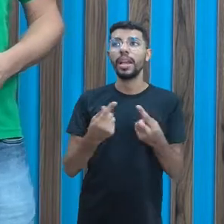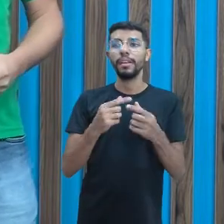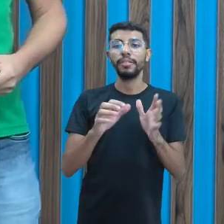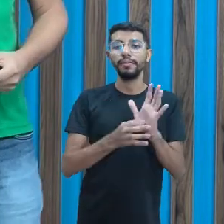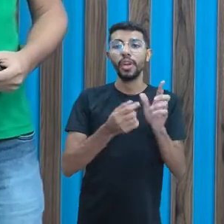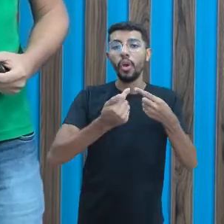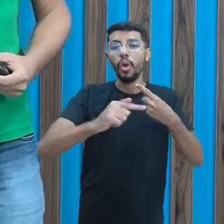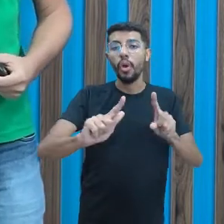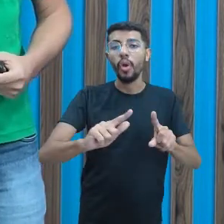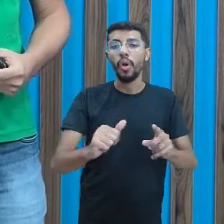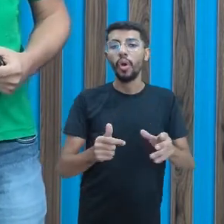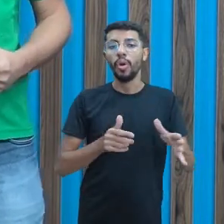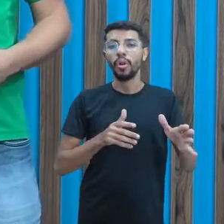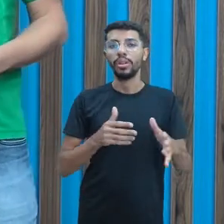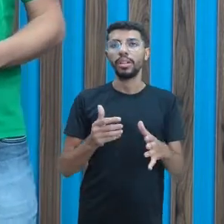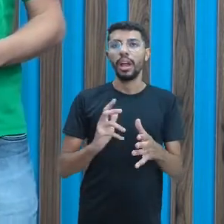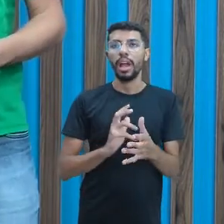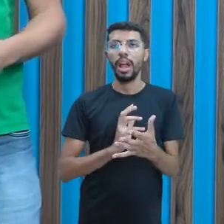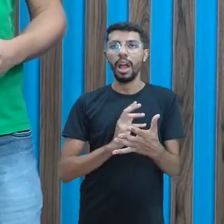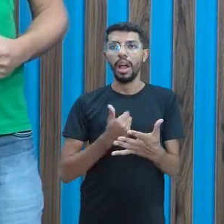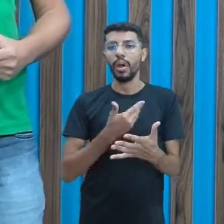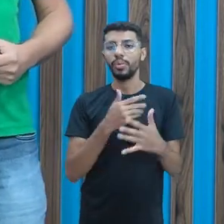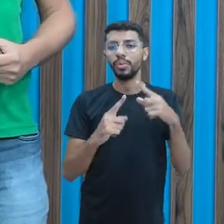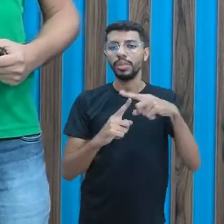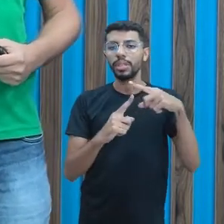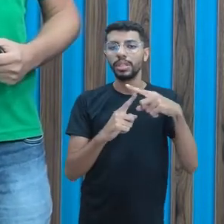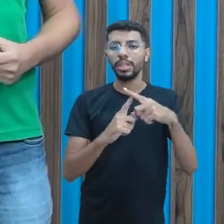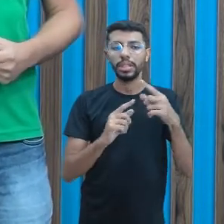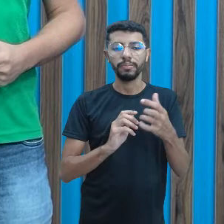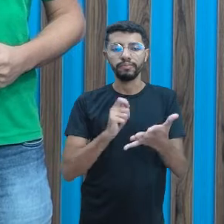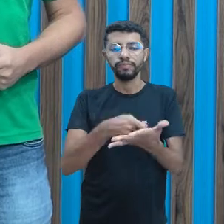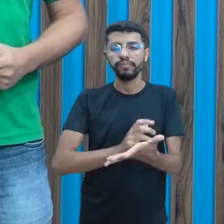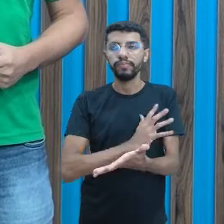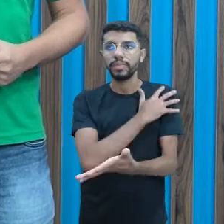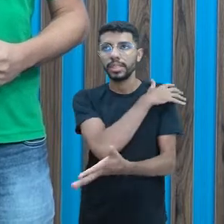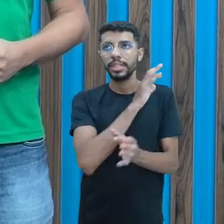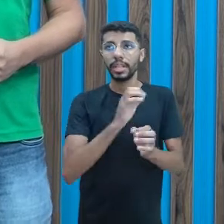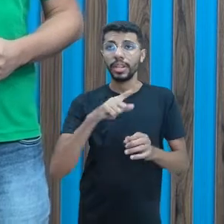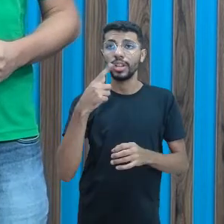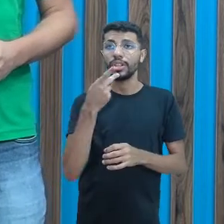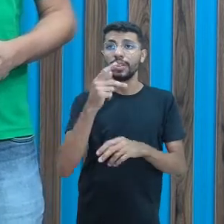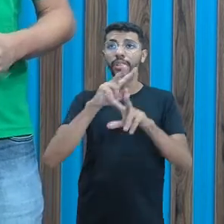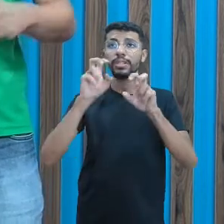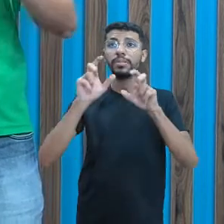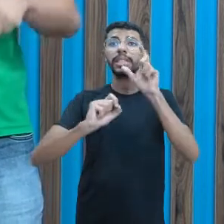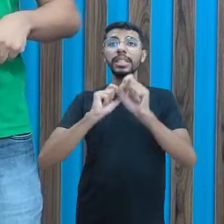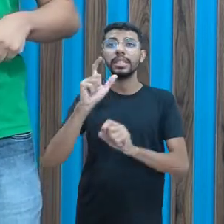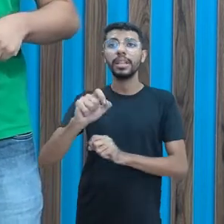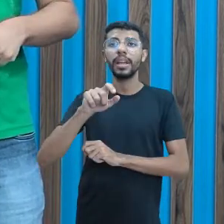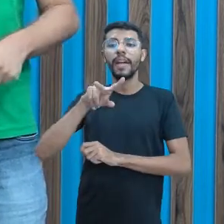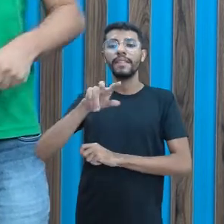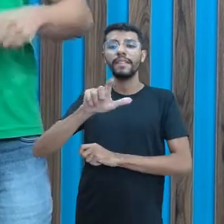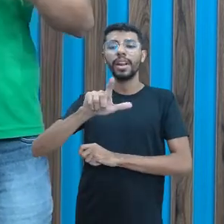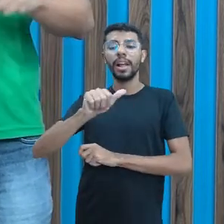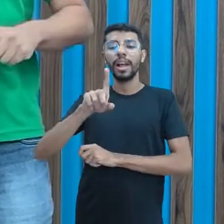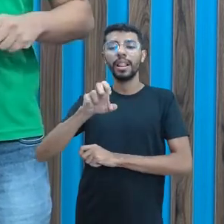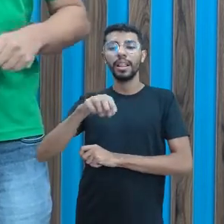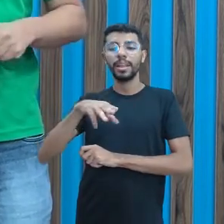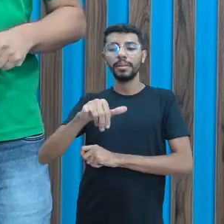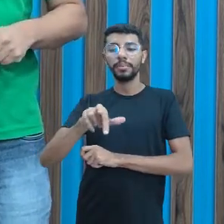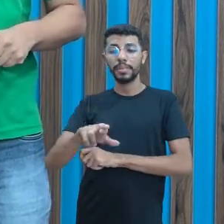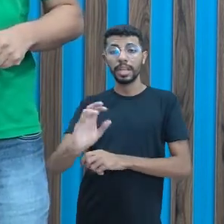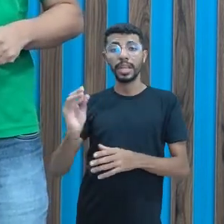um jornalista e apurar os fatos. A gente falou do caso do Vladimir Herzog, que foi morto nas celas